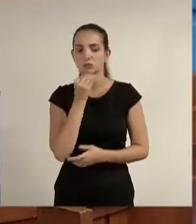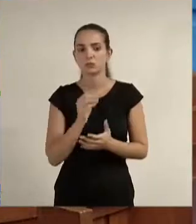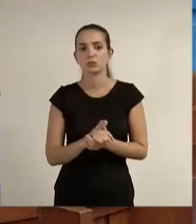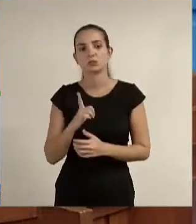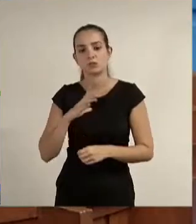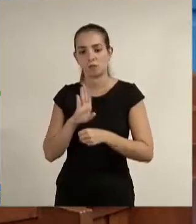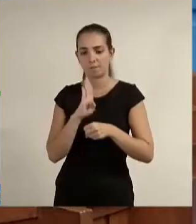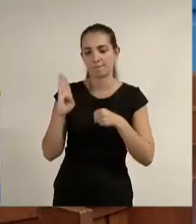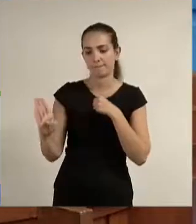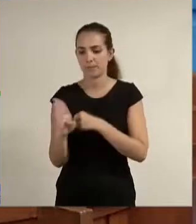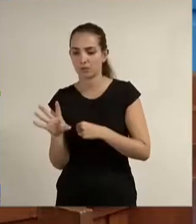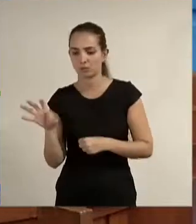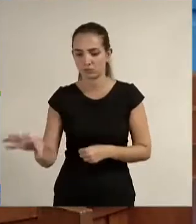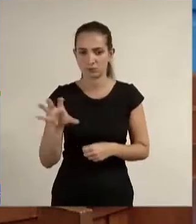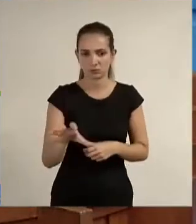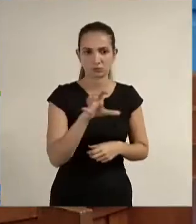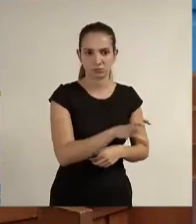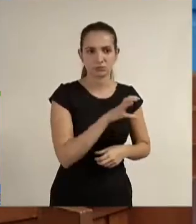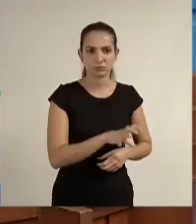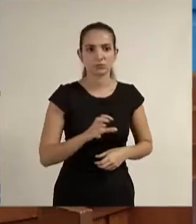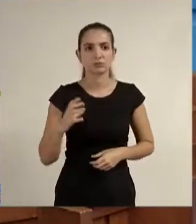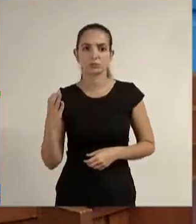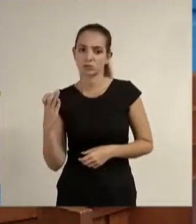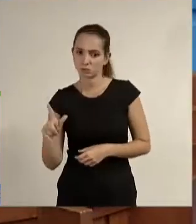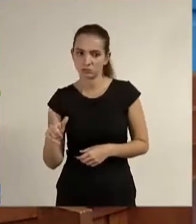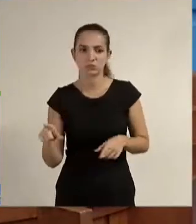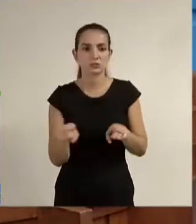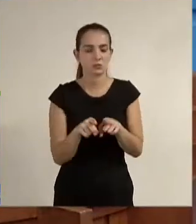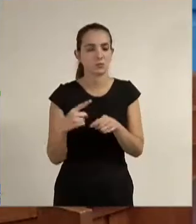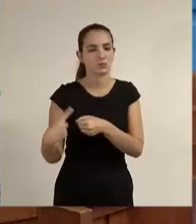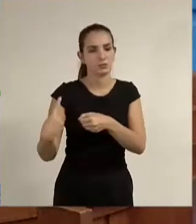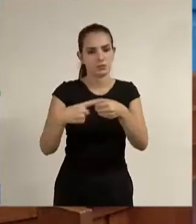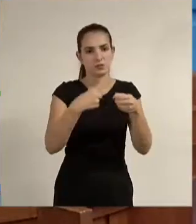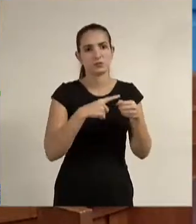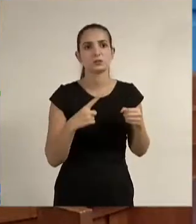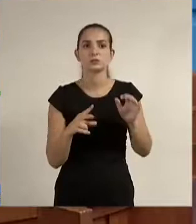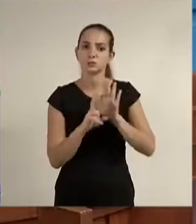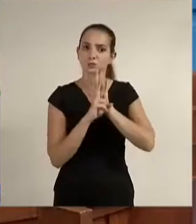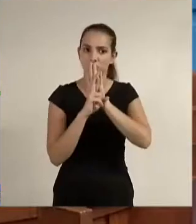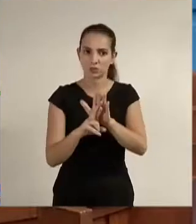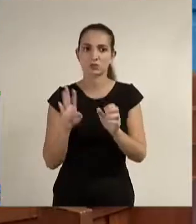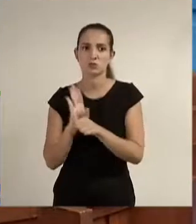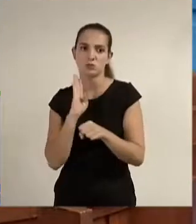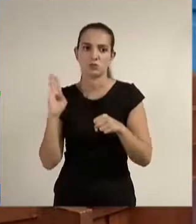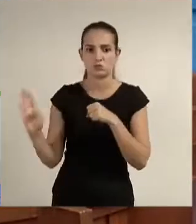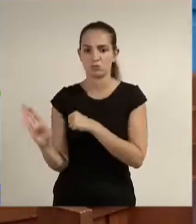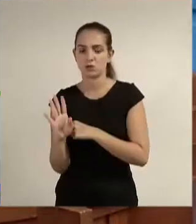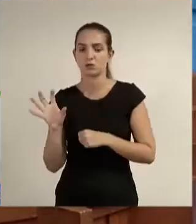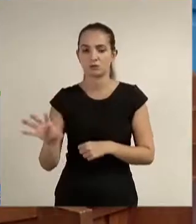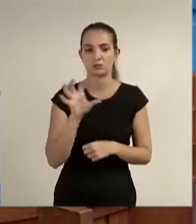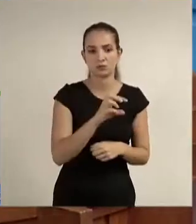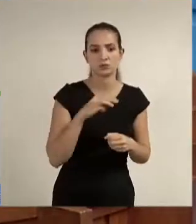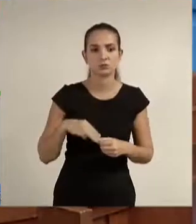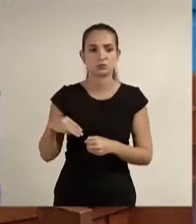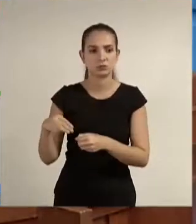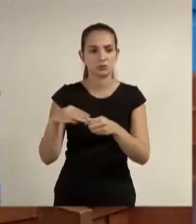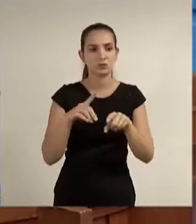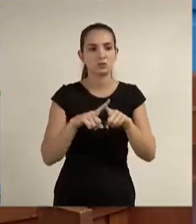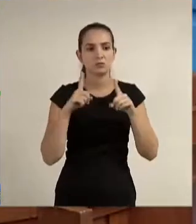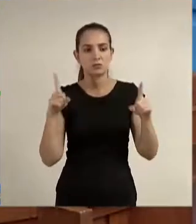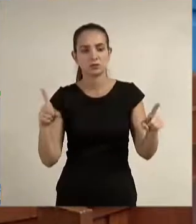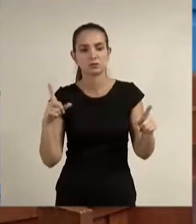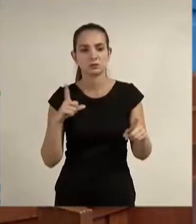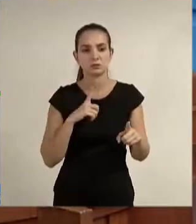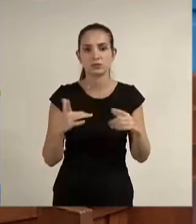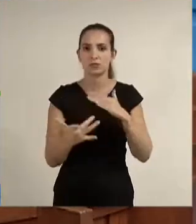nos bairros aqui de Campo Grande ou nas cidades que representamos, nos bairros de qualquer município do Estado, mas através das redes